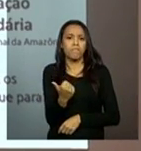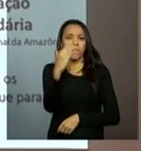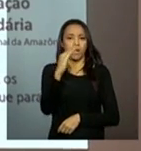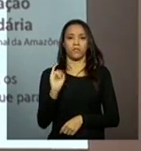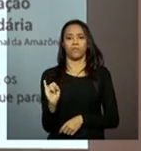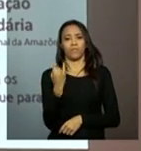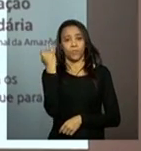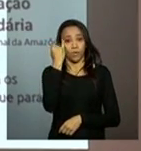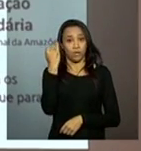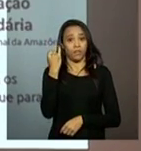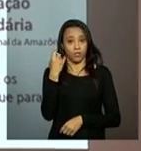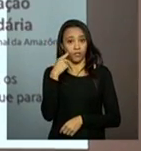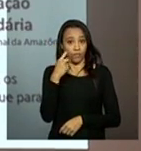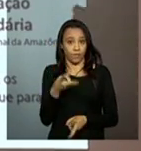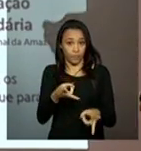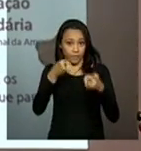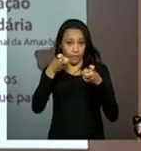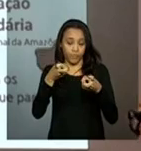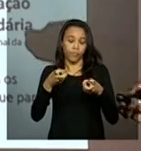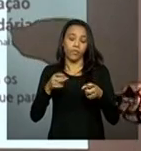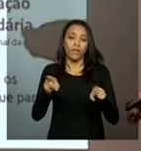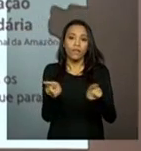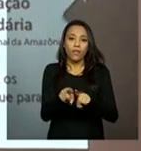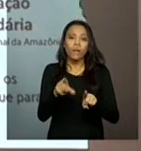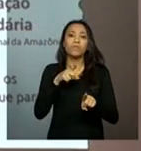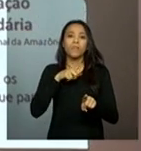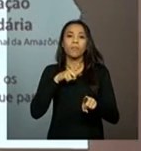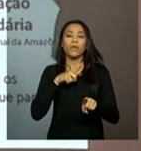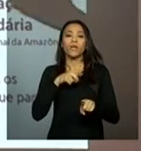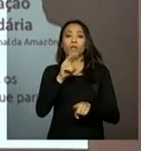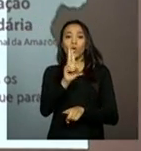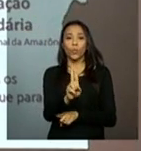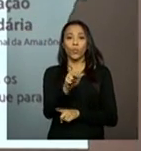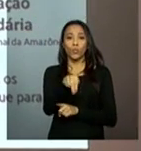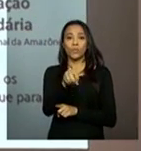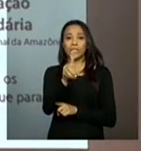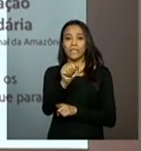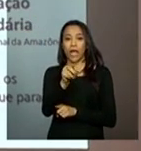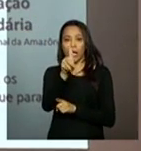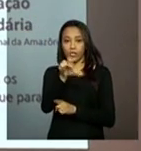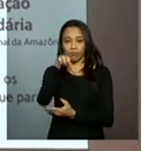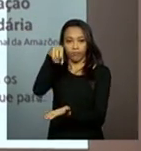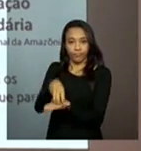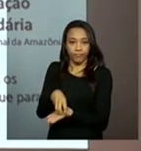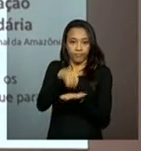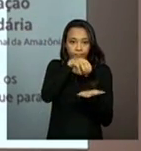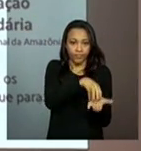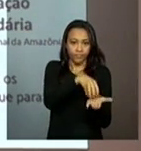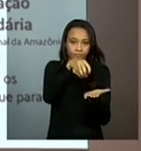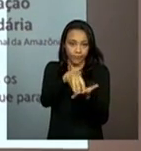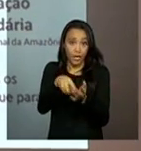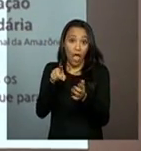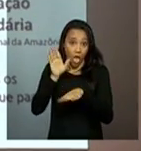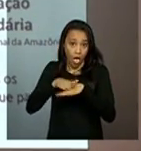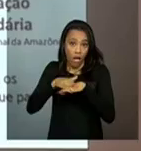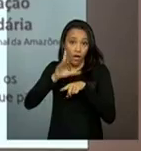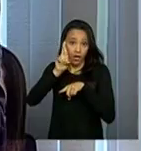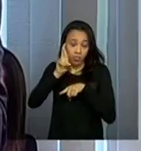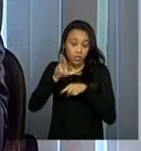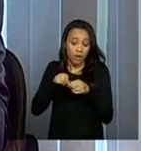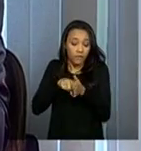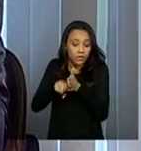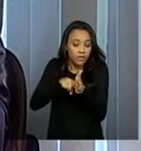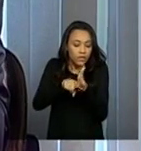importantes nesse espaço. Nós temos unidades que se especializaram em fazer a análise, né, nessas